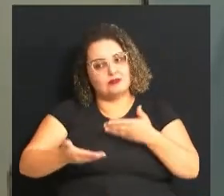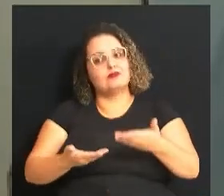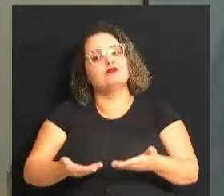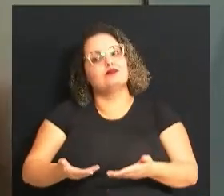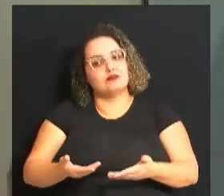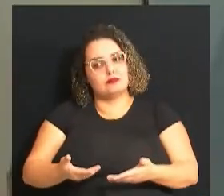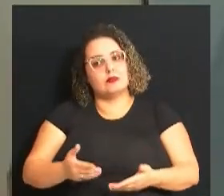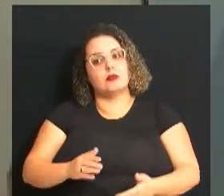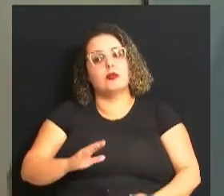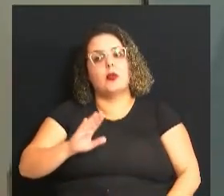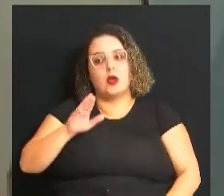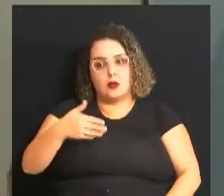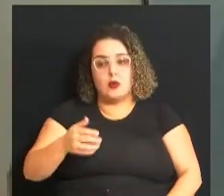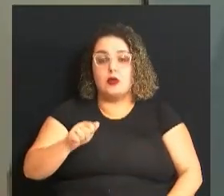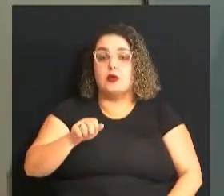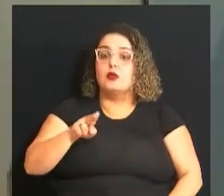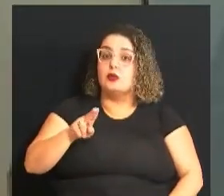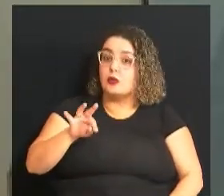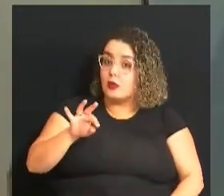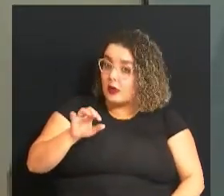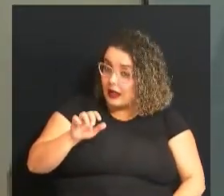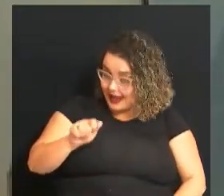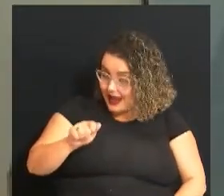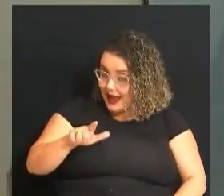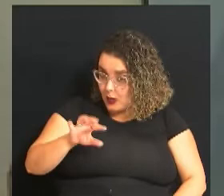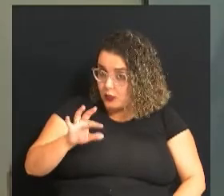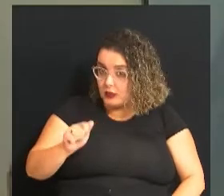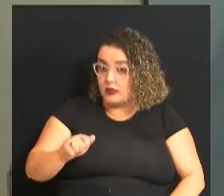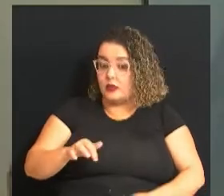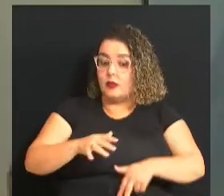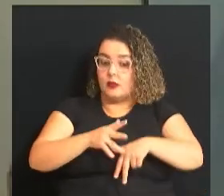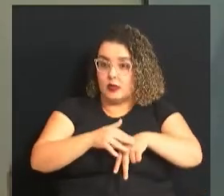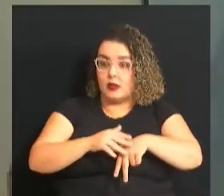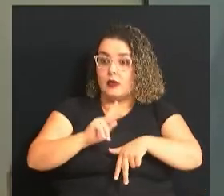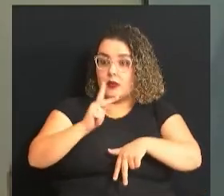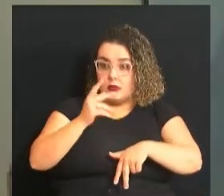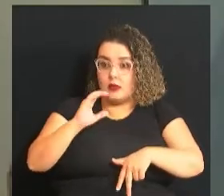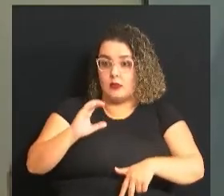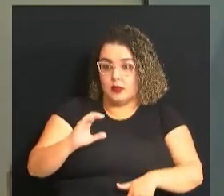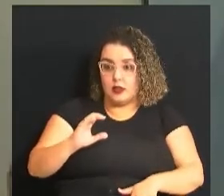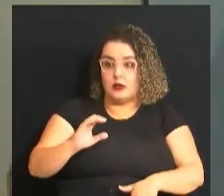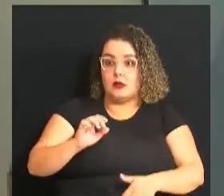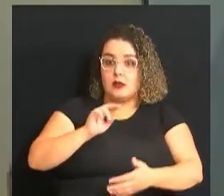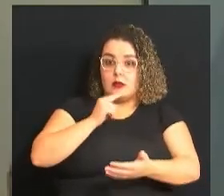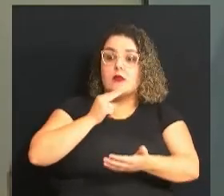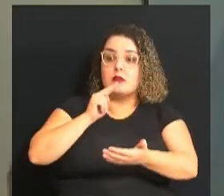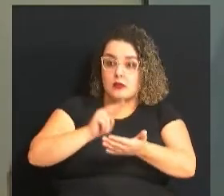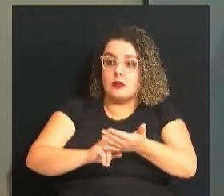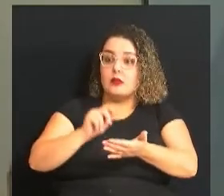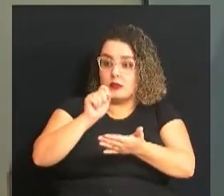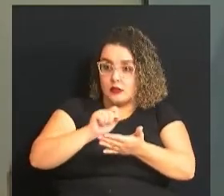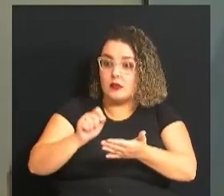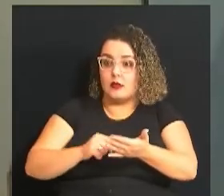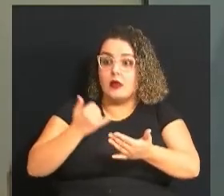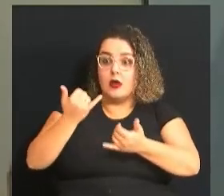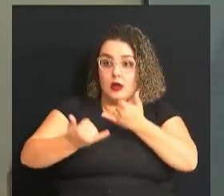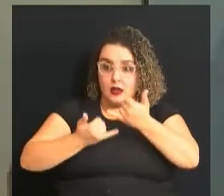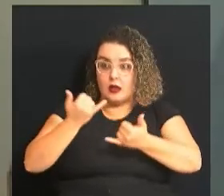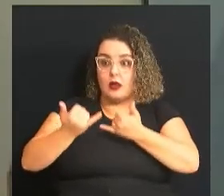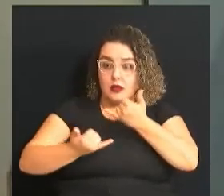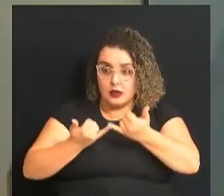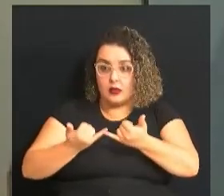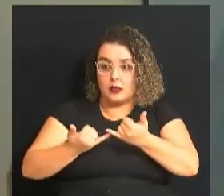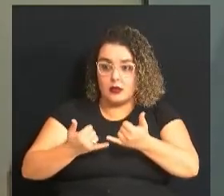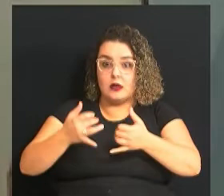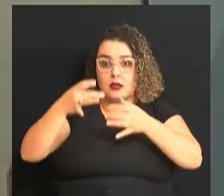eu dou a alta de um paciente com hepatite C, eu faço uma carta para ele, eu brinco para colocar na